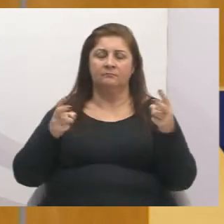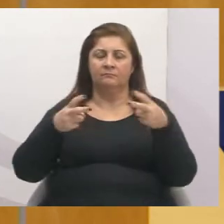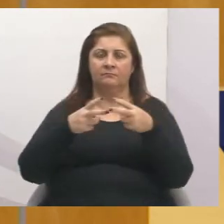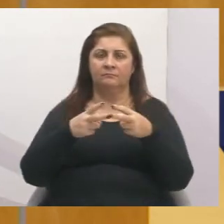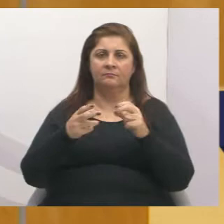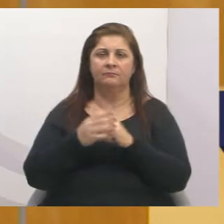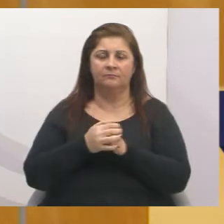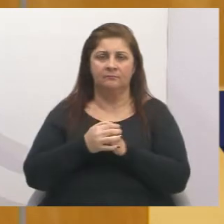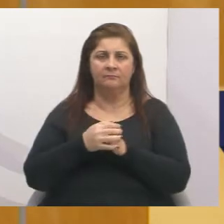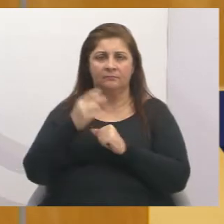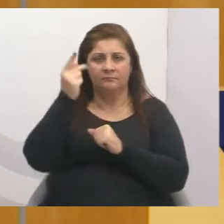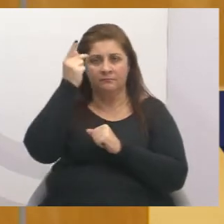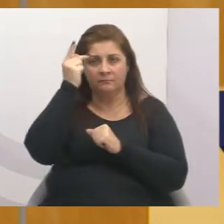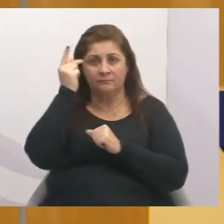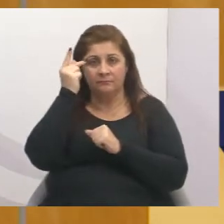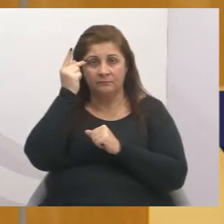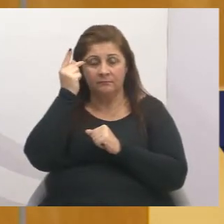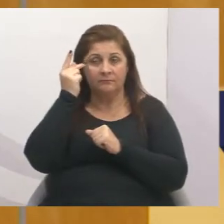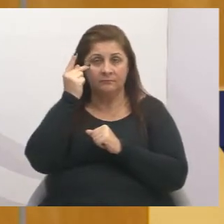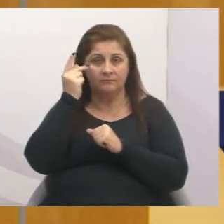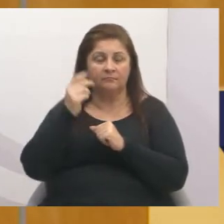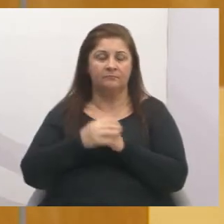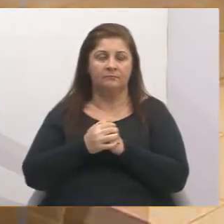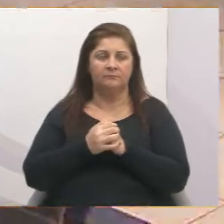Condutores, e continuamos à disposição.